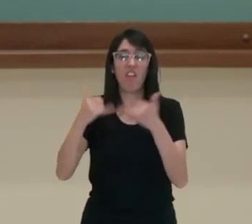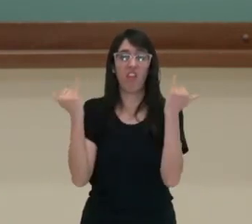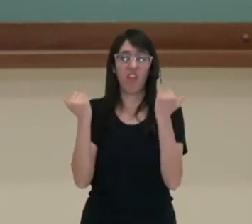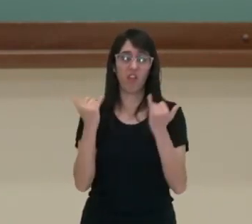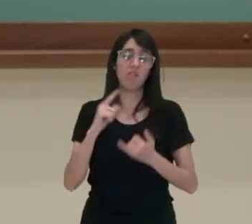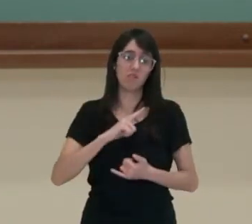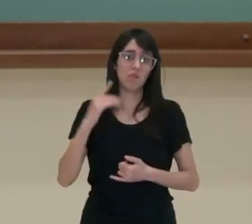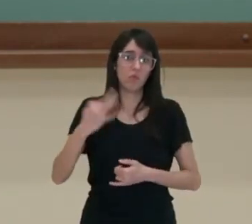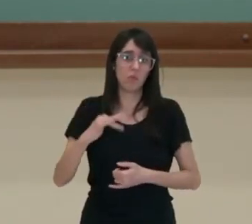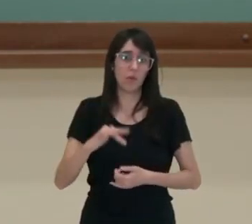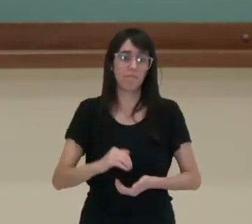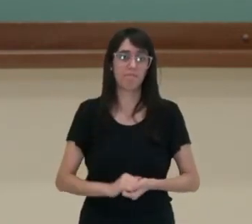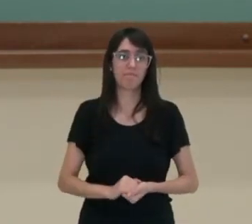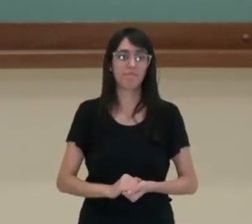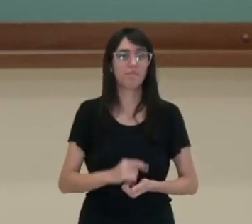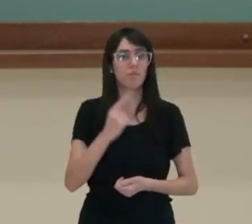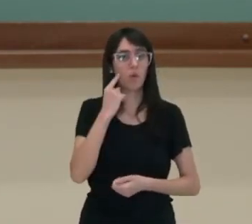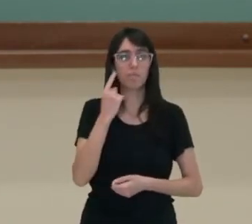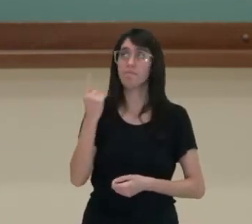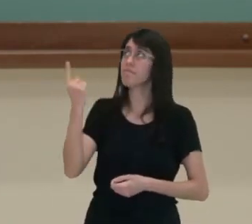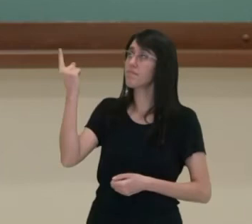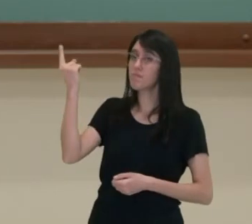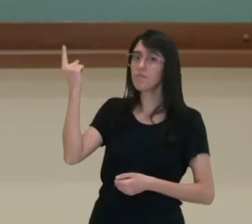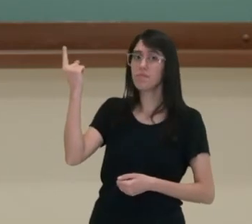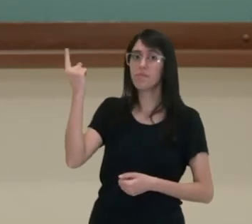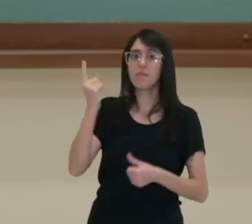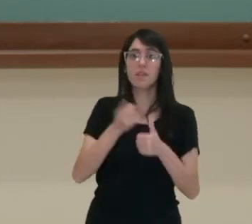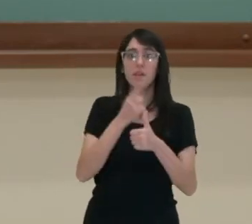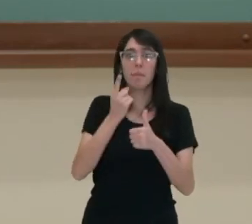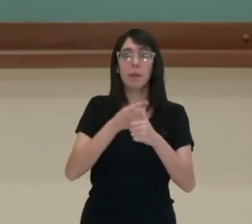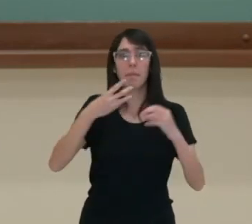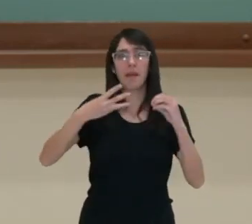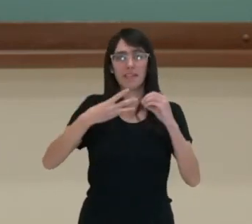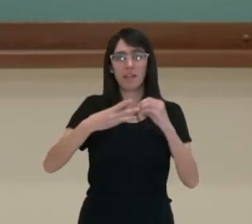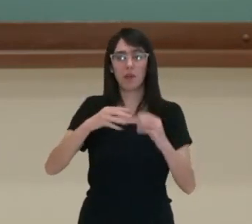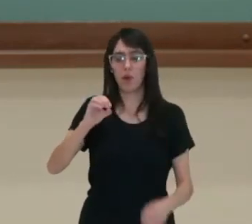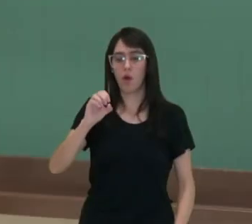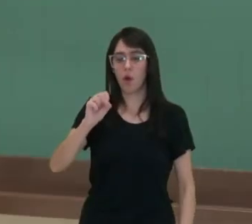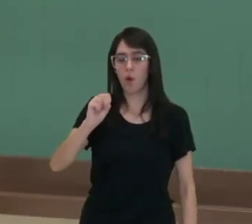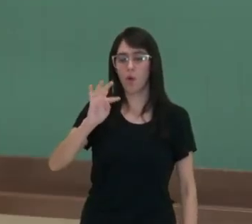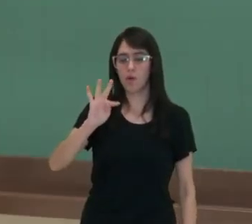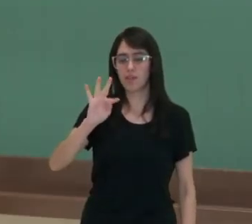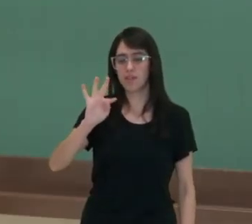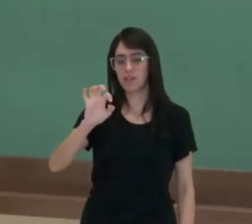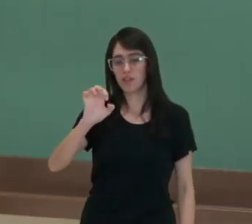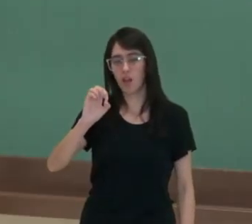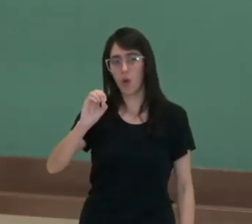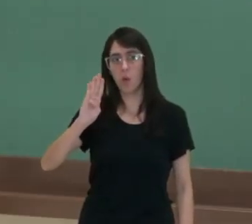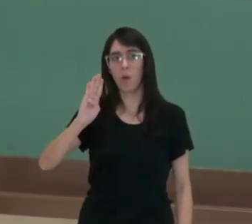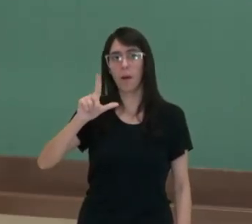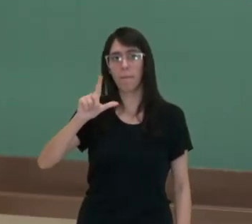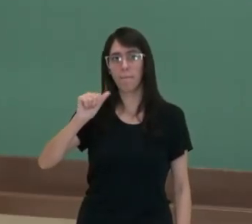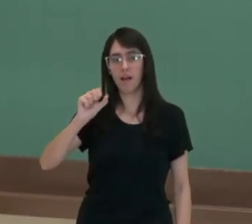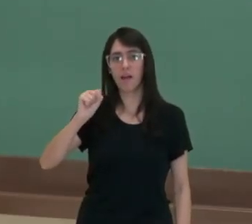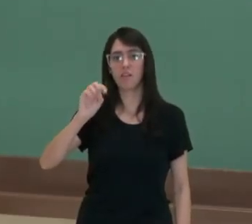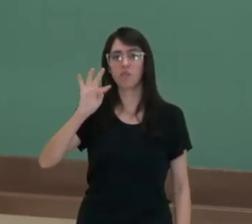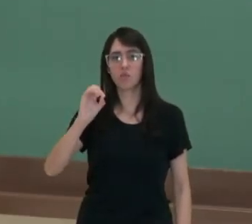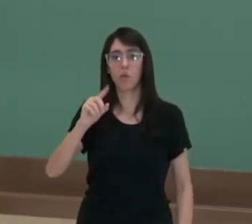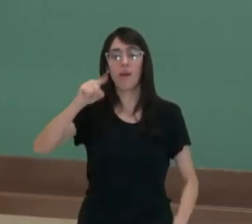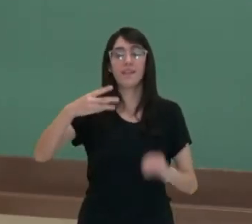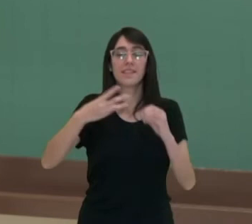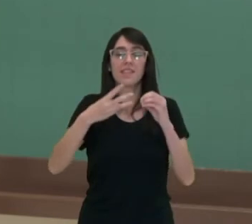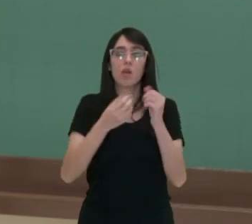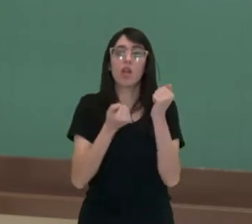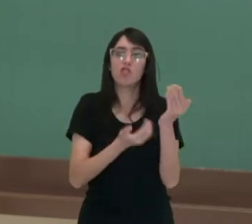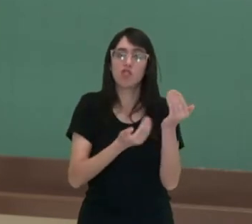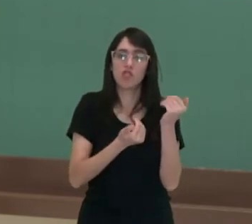por 3 tipos de células. Olha, a primeira célula, osteoblasto. Lembra que eu falei? Blasto é uma célula jovem e que secreta alguma